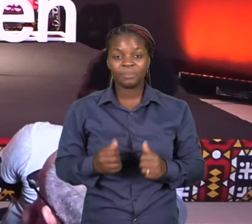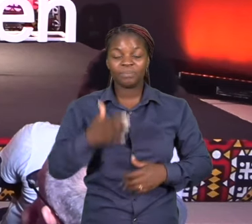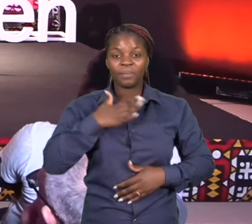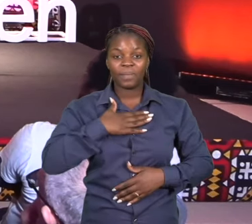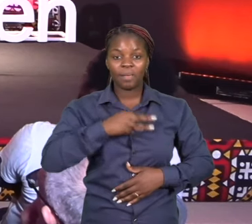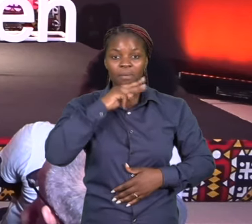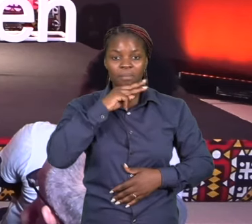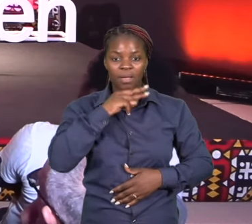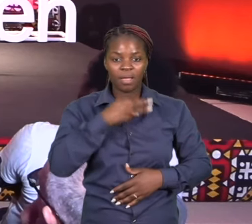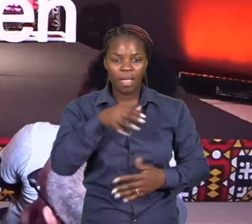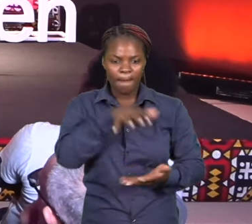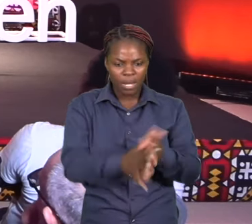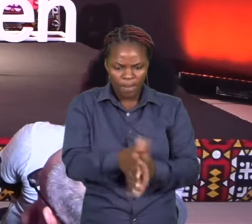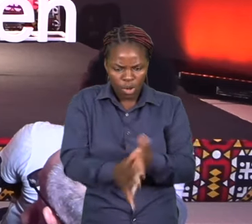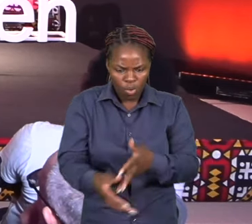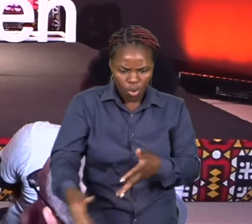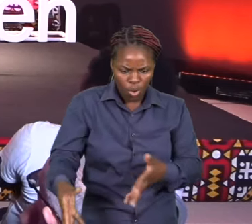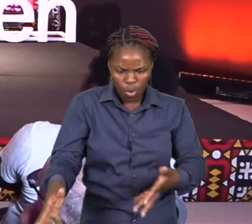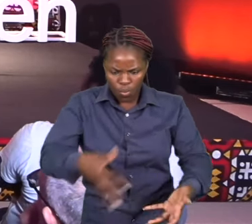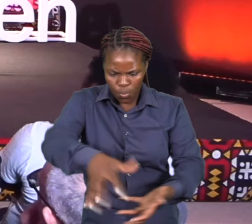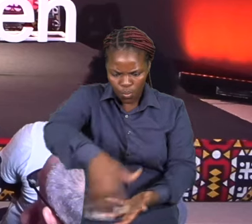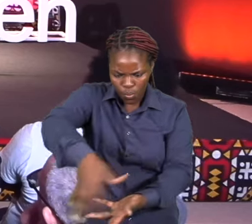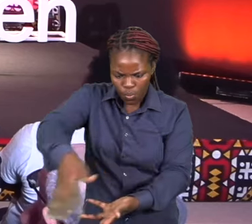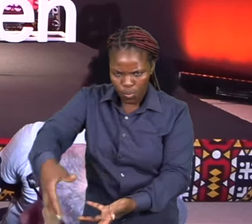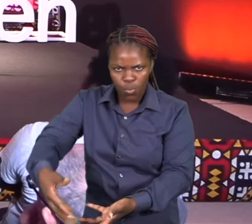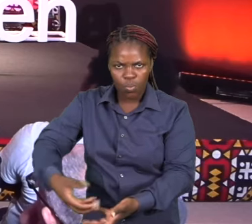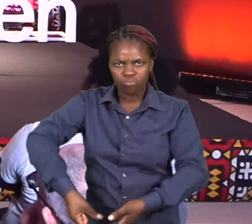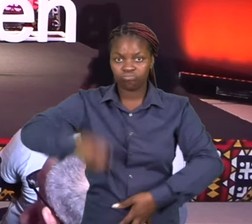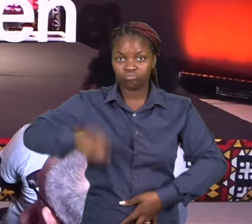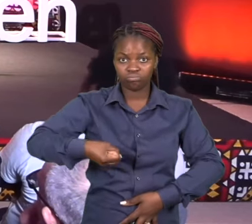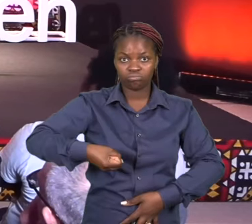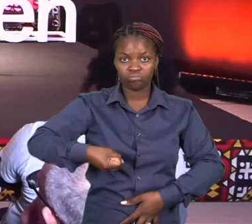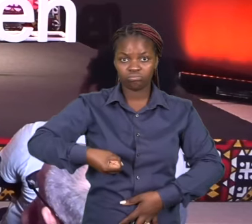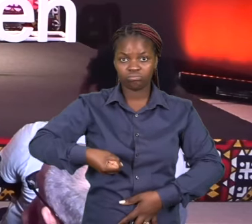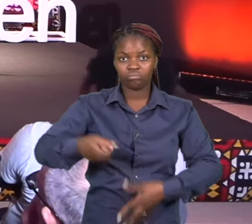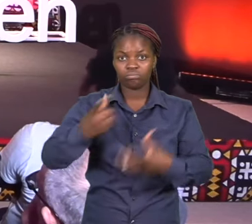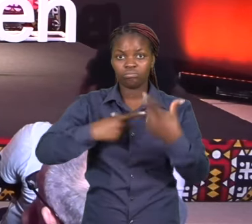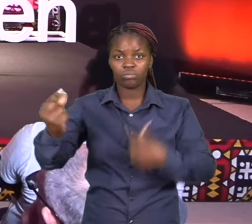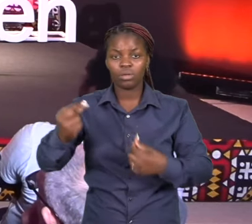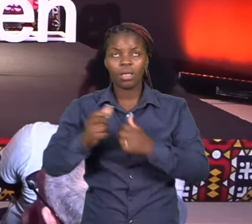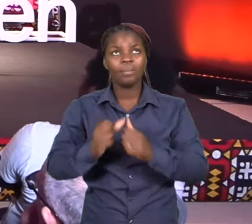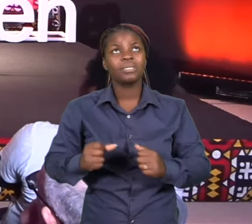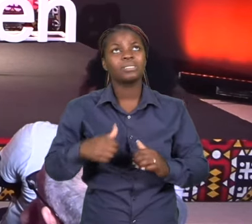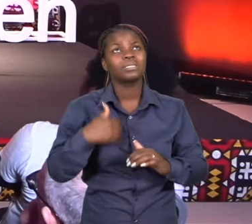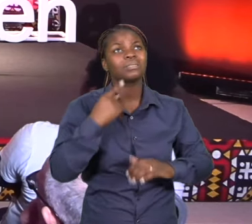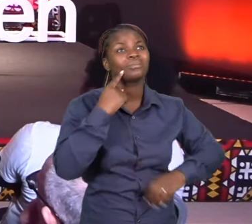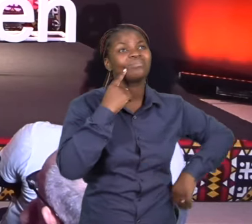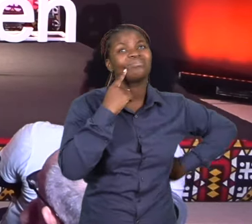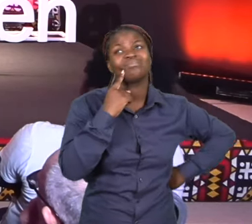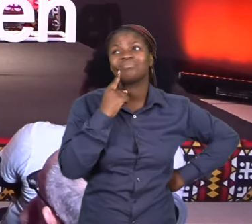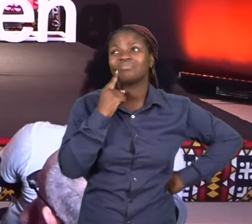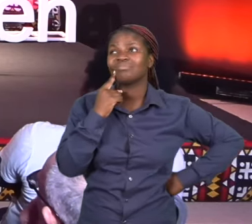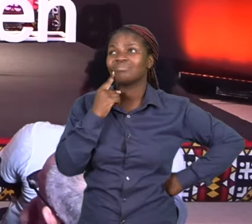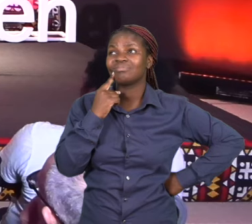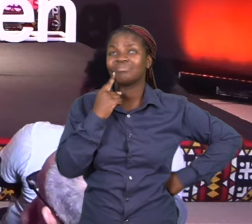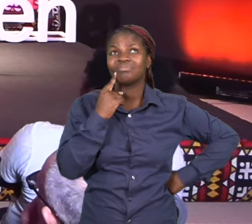num processo de cura pessoal mas claro que sempre vinham perguntas daquela gente inclusivas como as boas